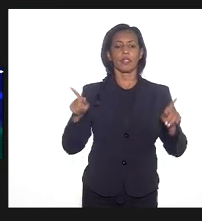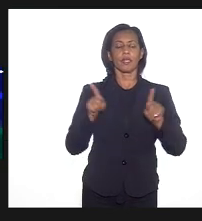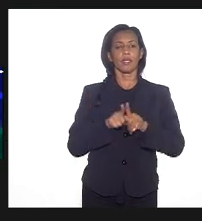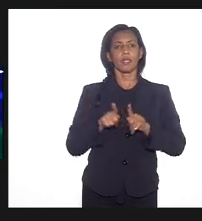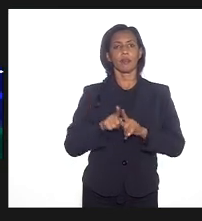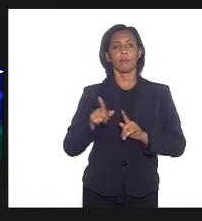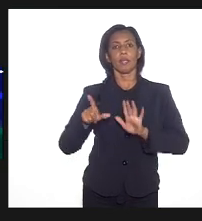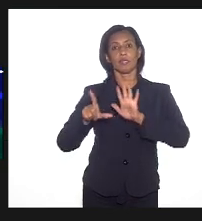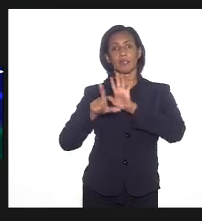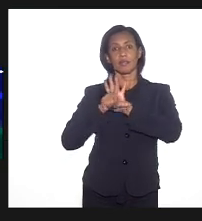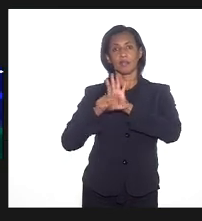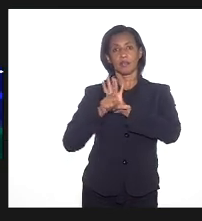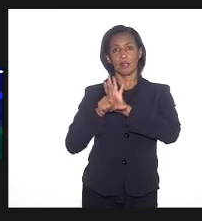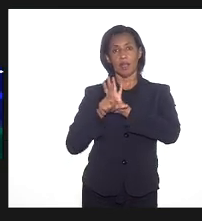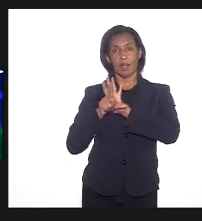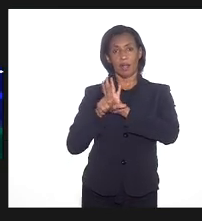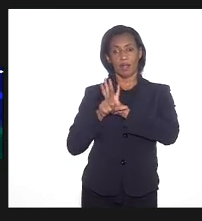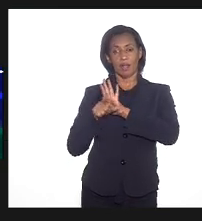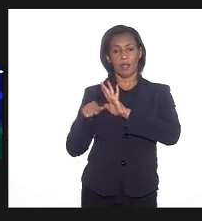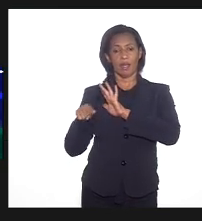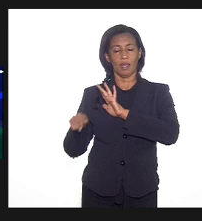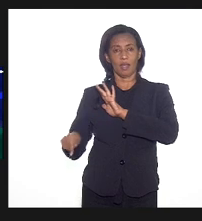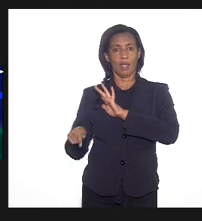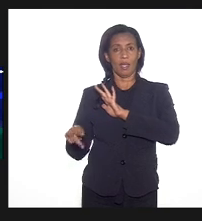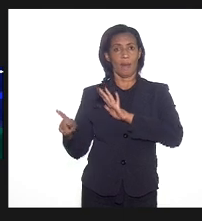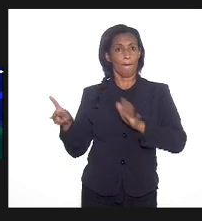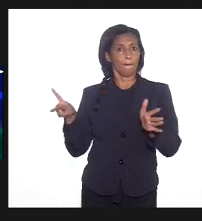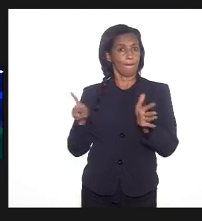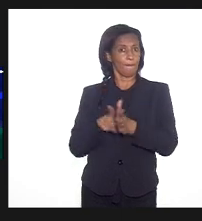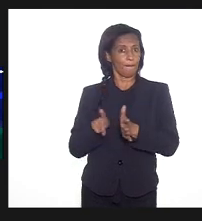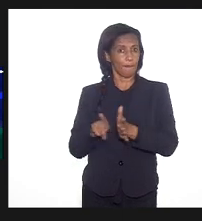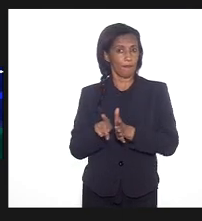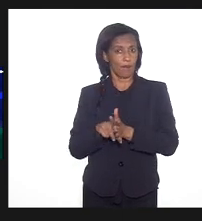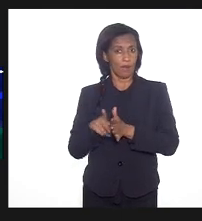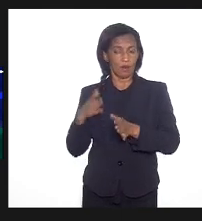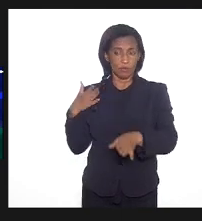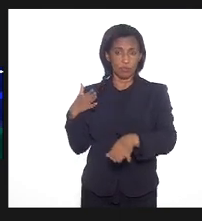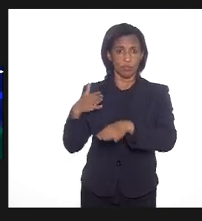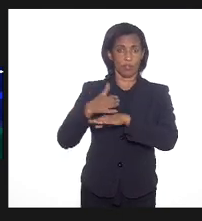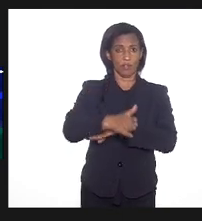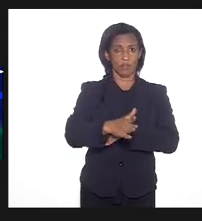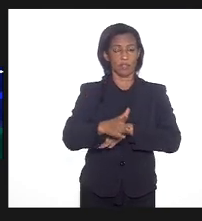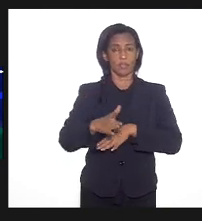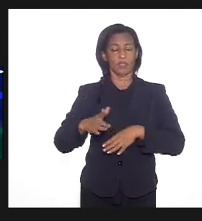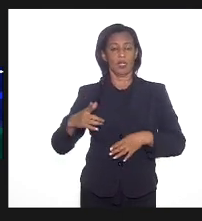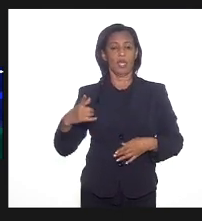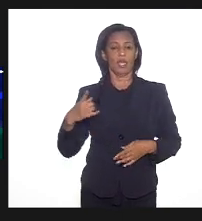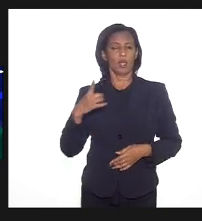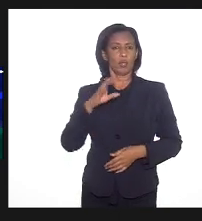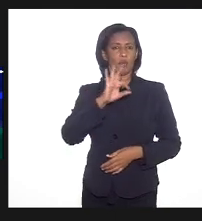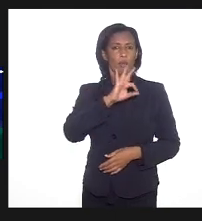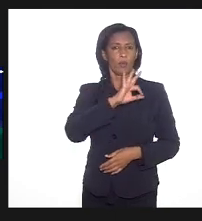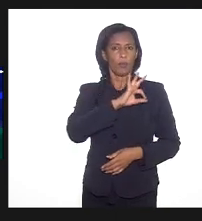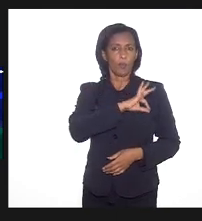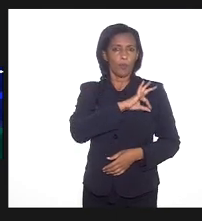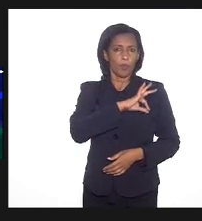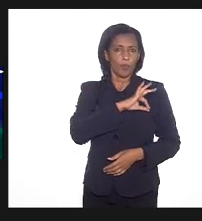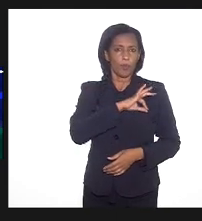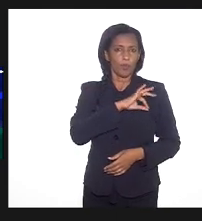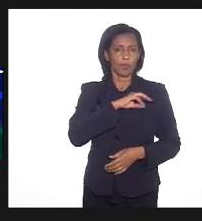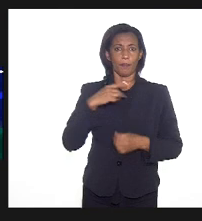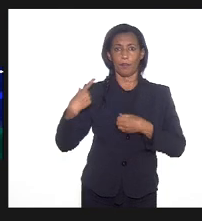aquela lei estabelece que é o interesse, sim, do legislador de avançar numa polícia municipal. Curiosamente,